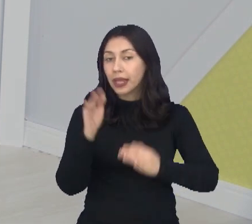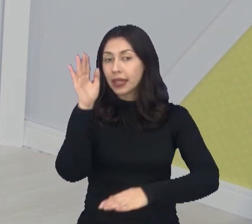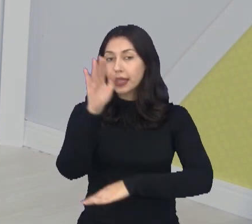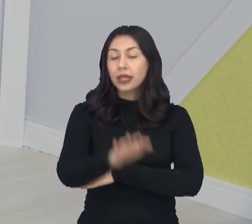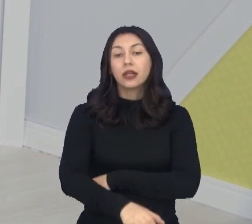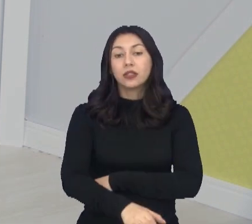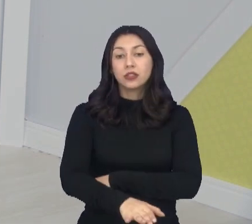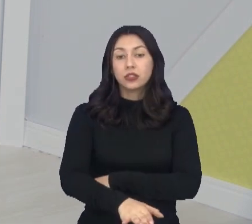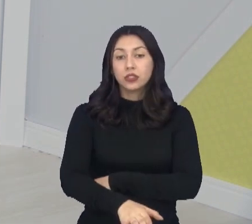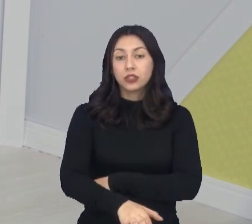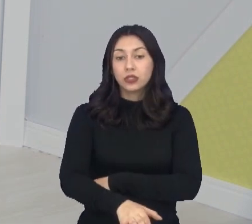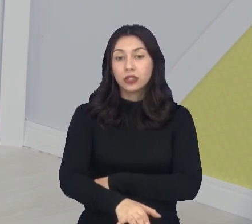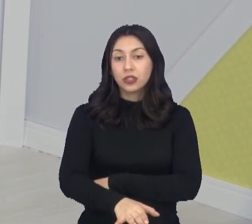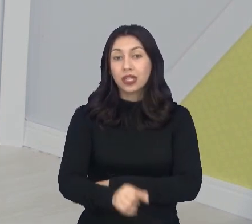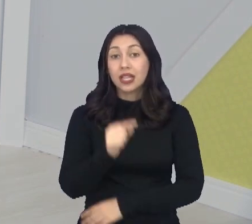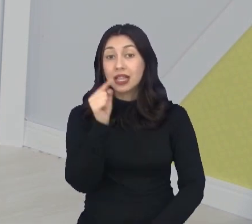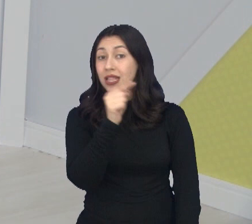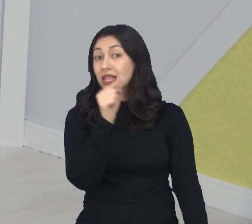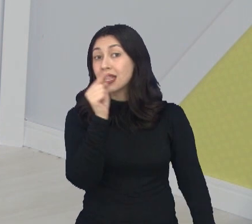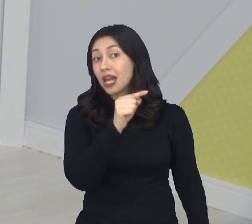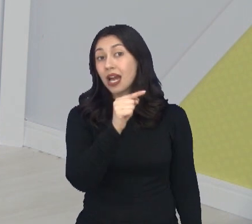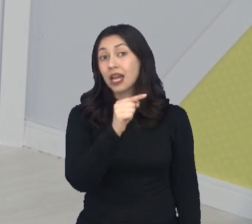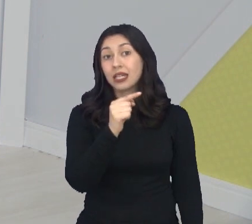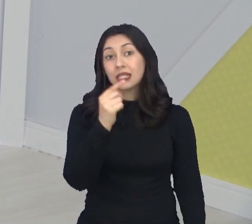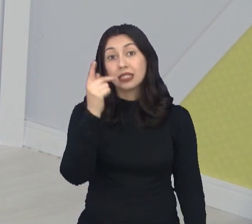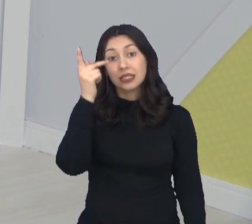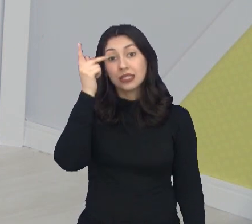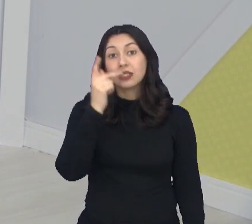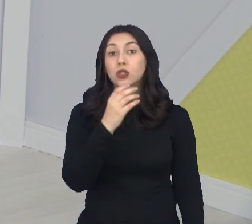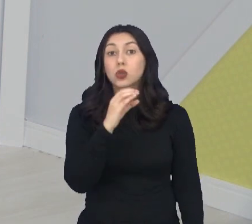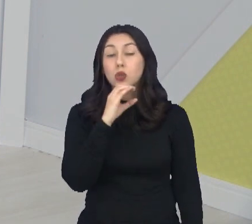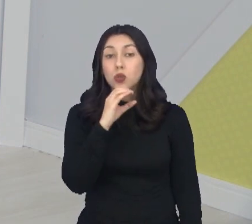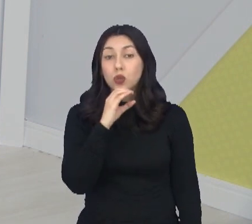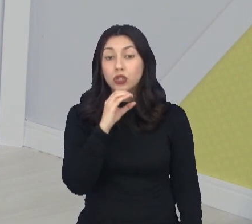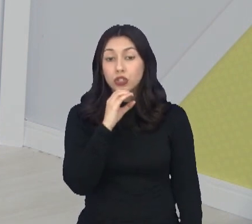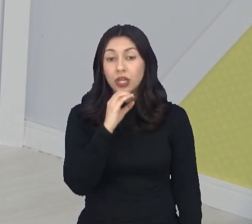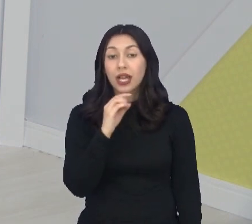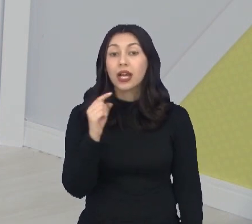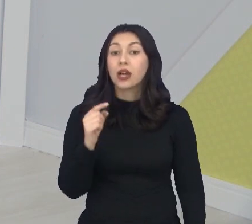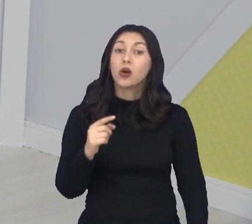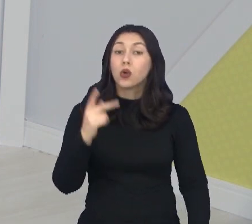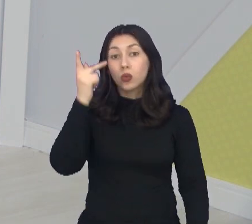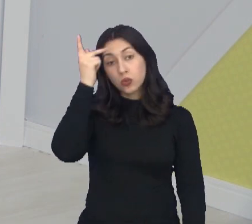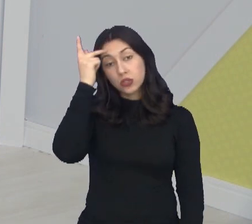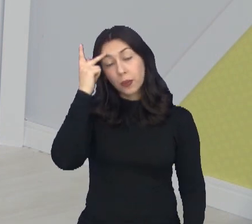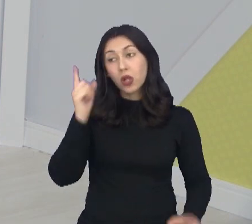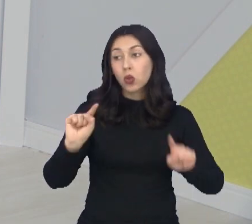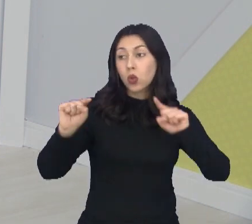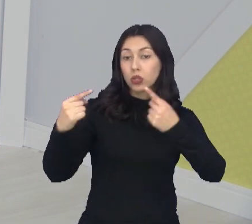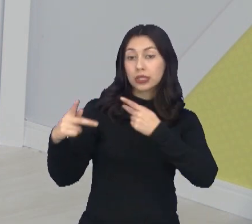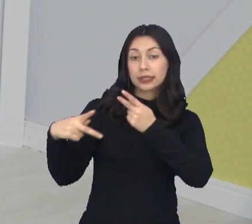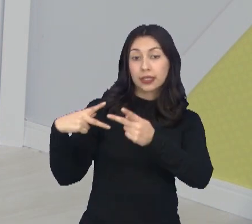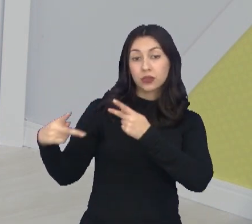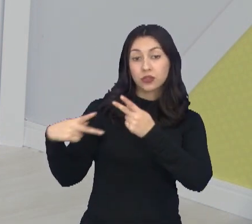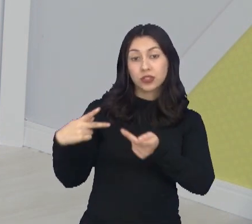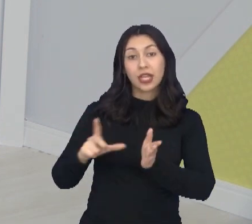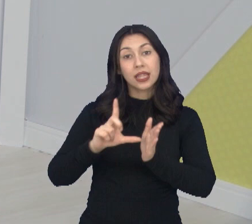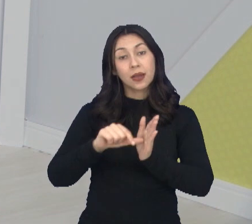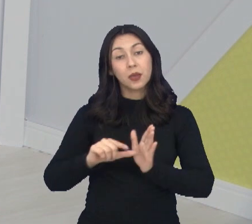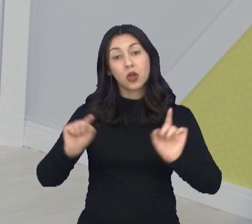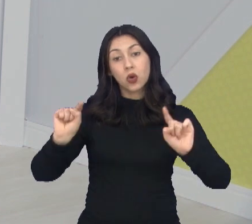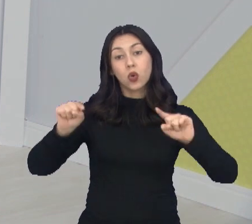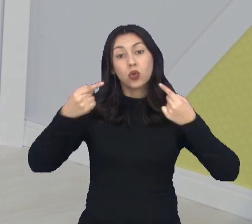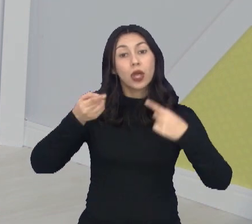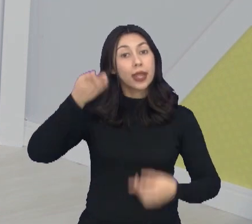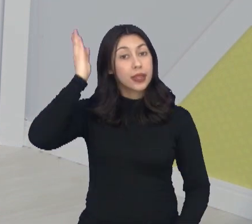no CT Laudo Natel, lá em São Paulo, em Cotia, na verdade. O São Paulo recebe o São José e depois ele fecha contra a equipe do